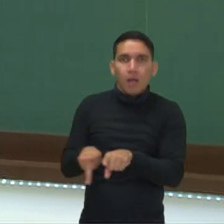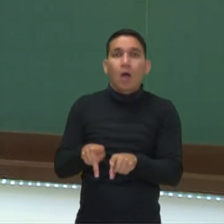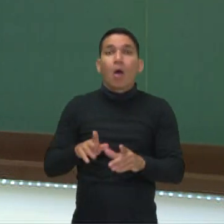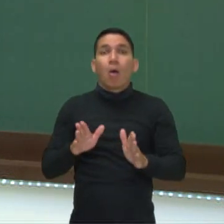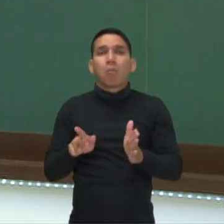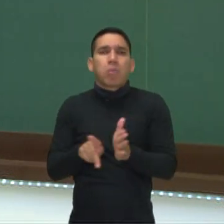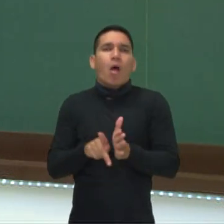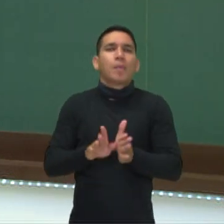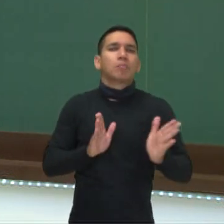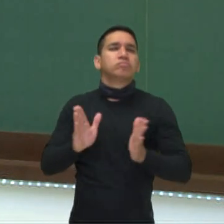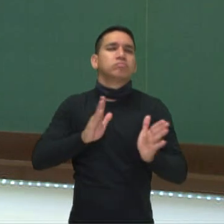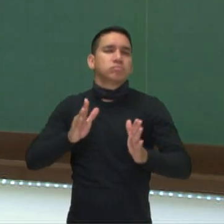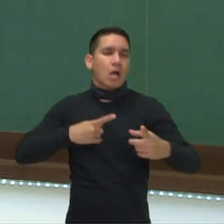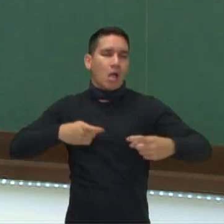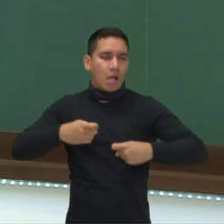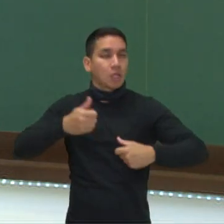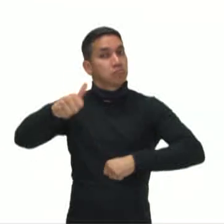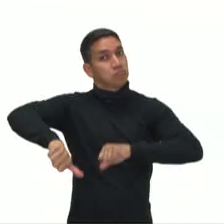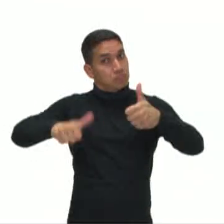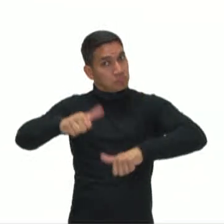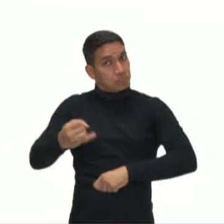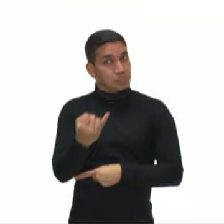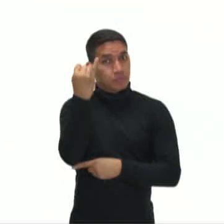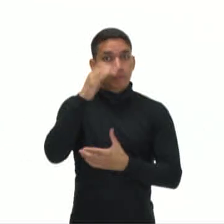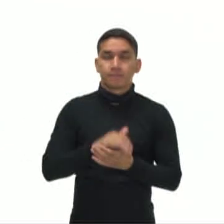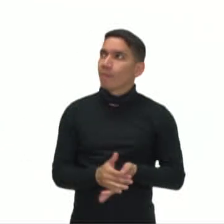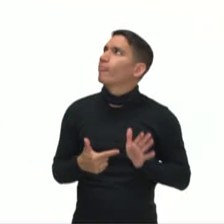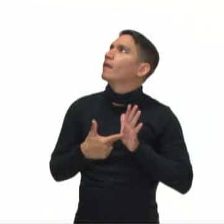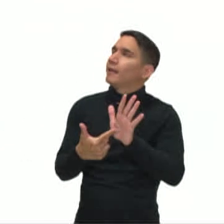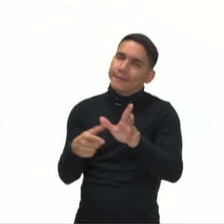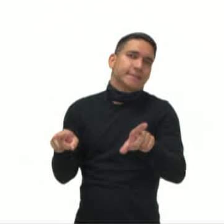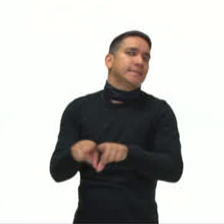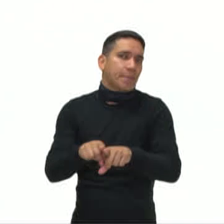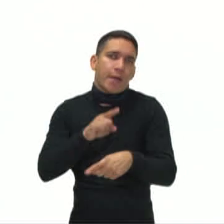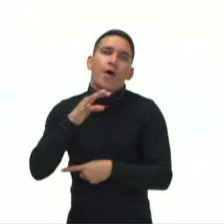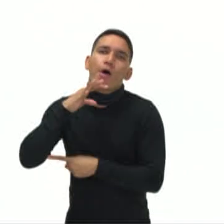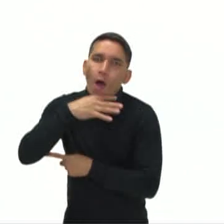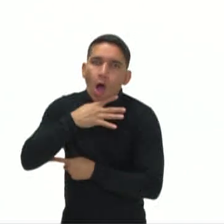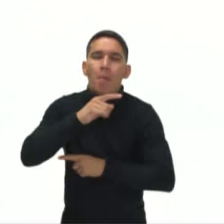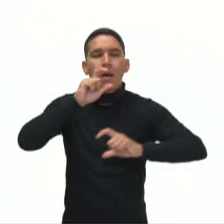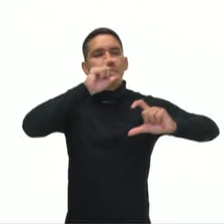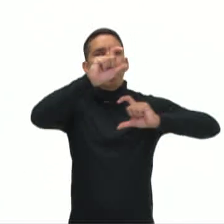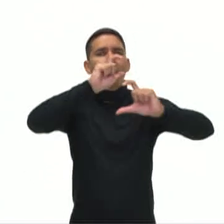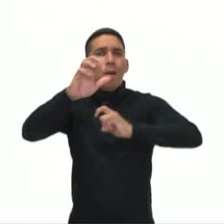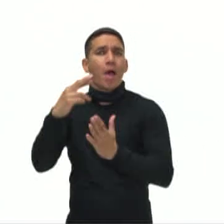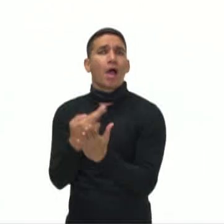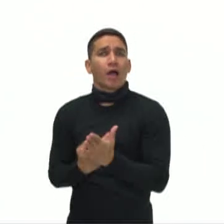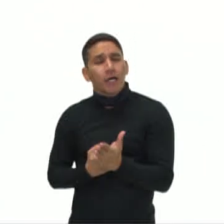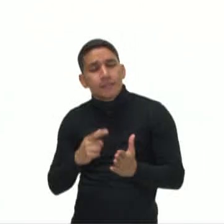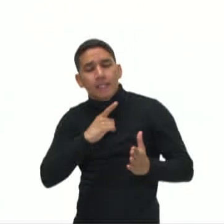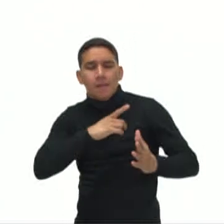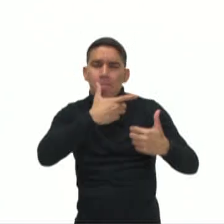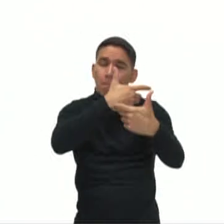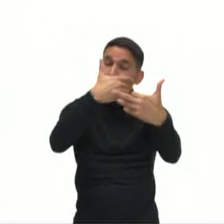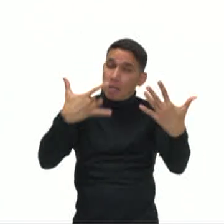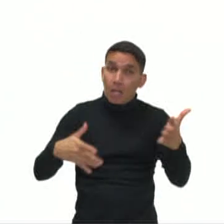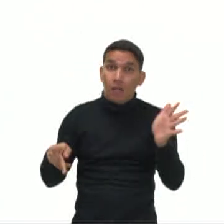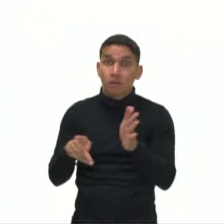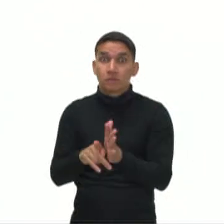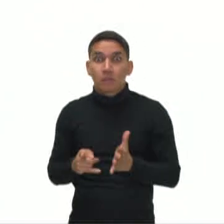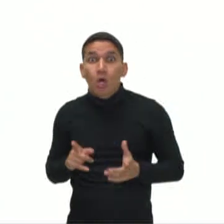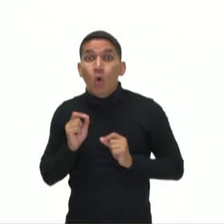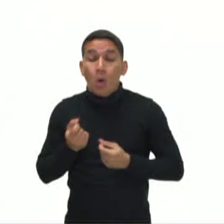uma guerra. Importante análise. E ainda, claro, os gibis, as revistas em quadrinhos, trazendo para o universo, muitas